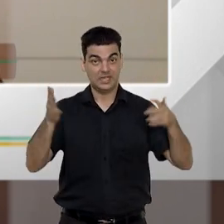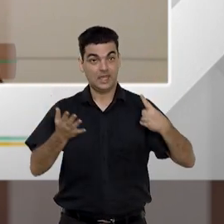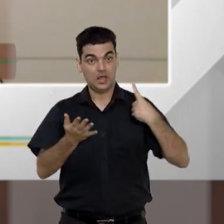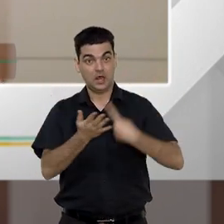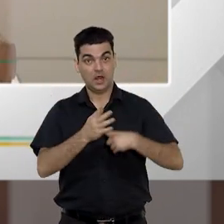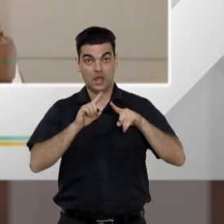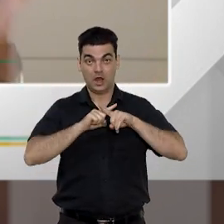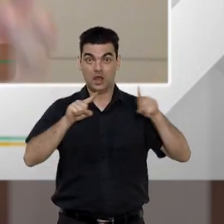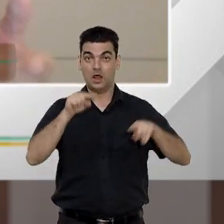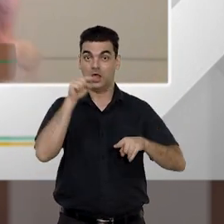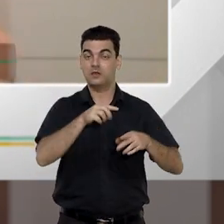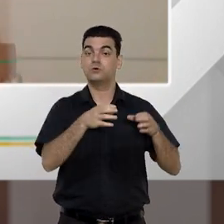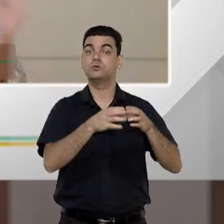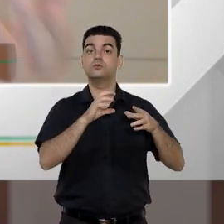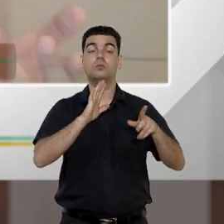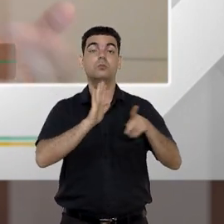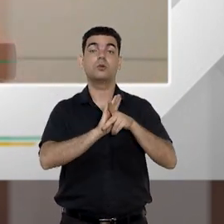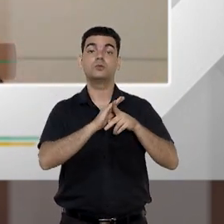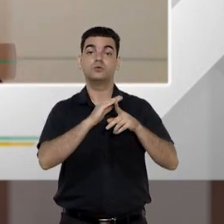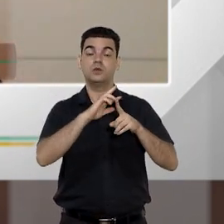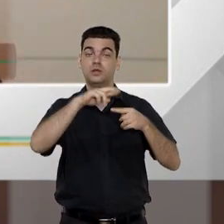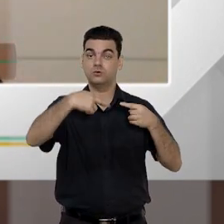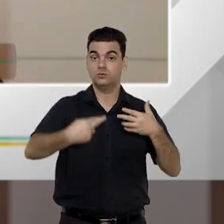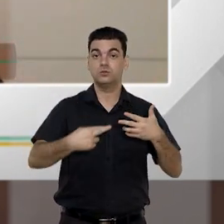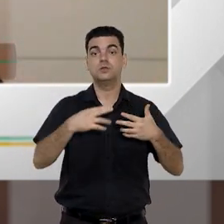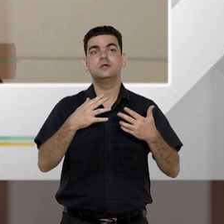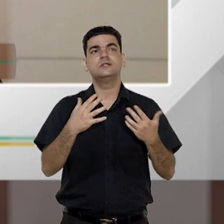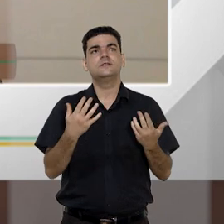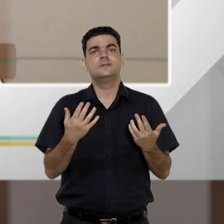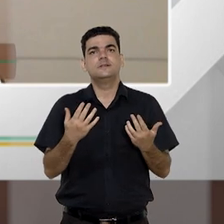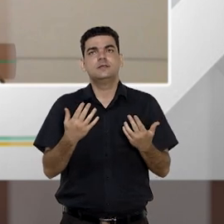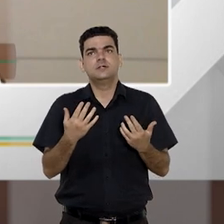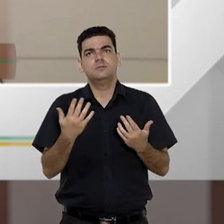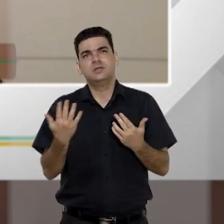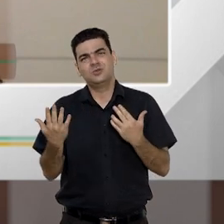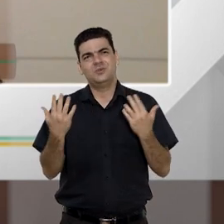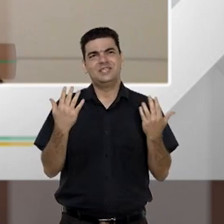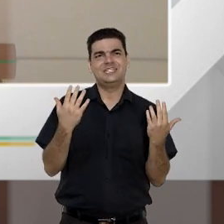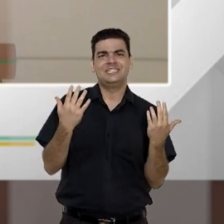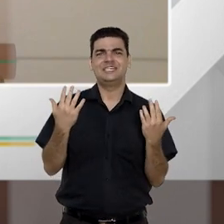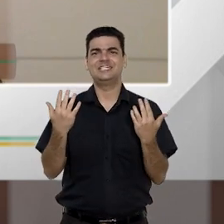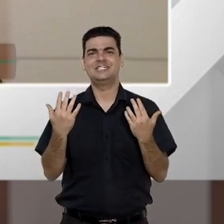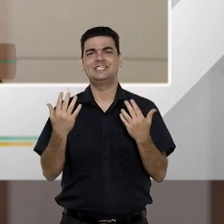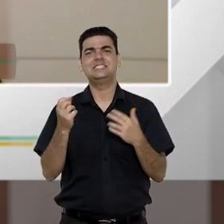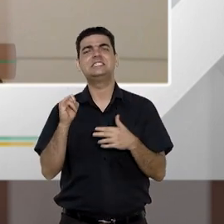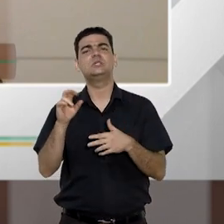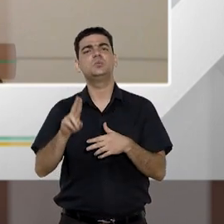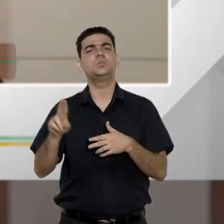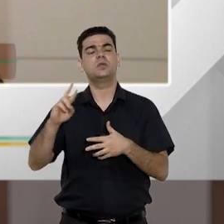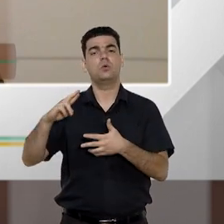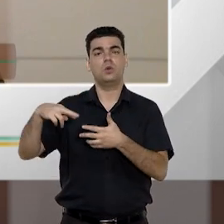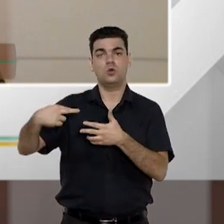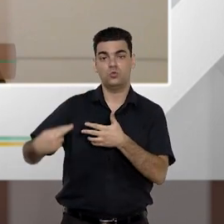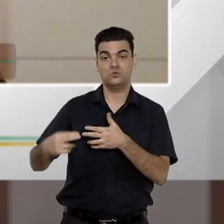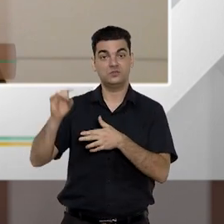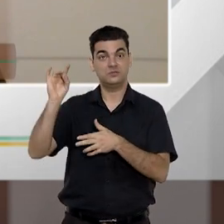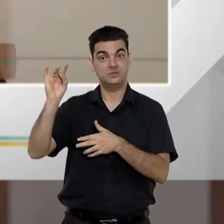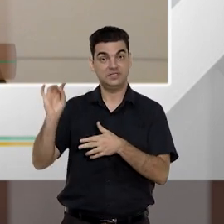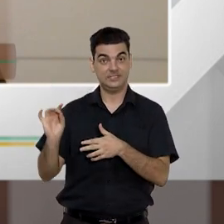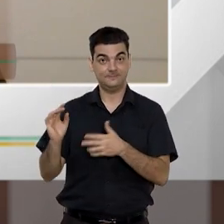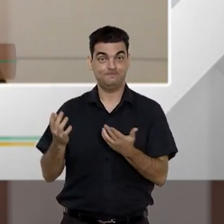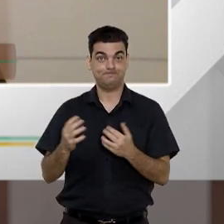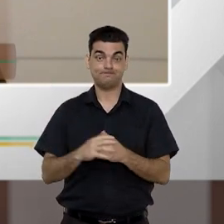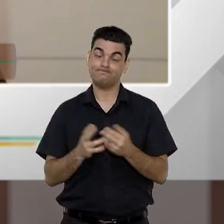recurso extraordinário, do acórdão proferido pela turma recursal, mas não seria possível o mesmo quanto ao uso